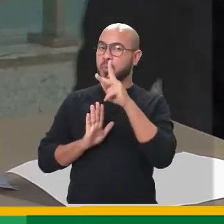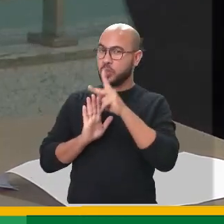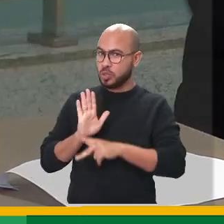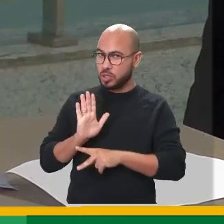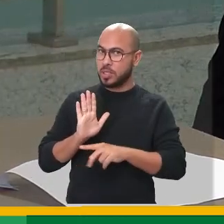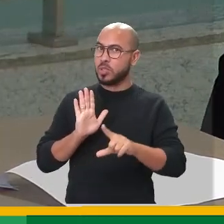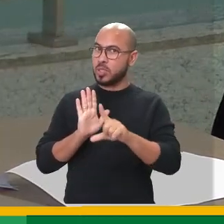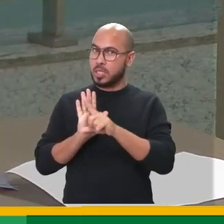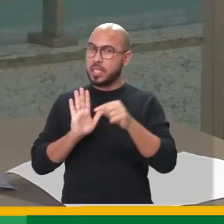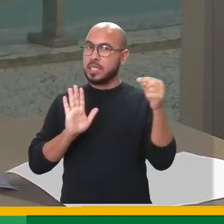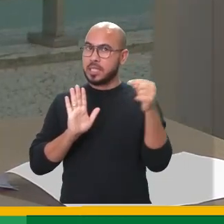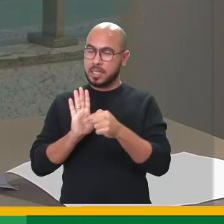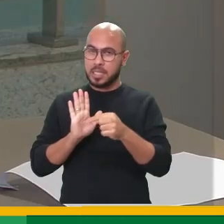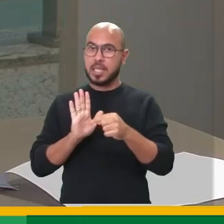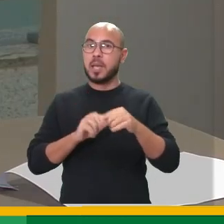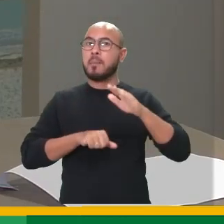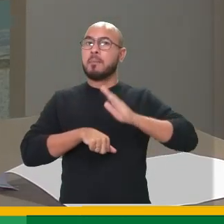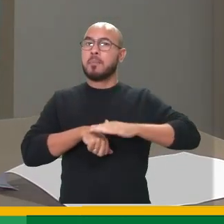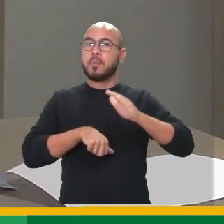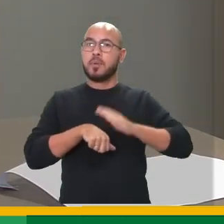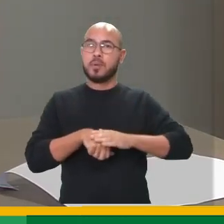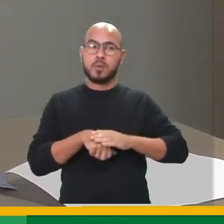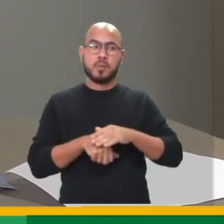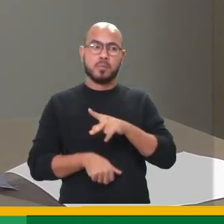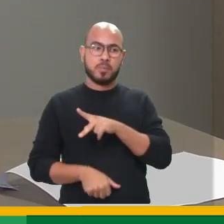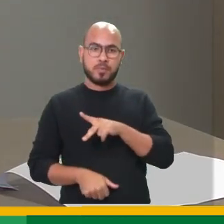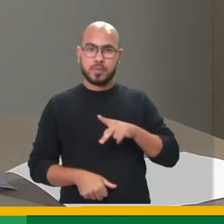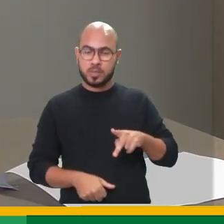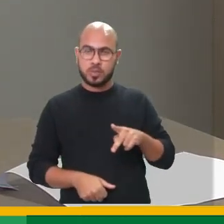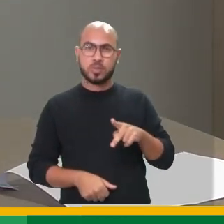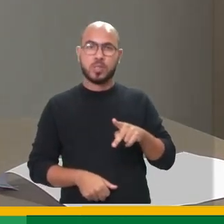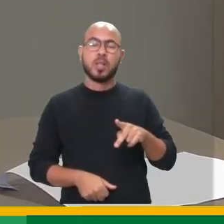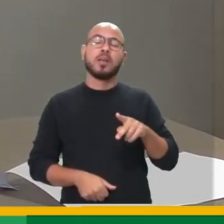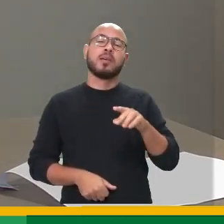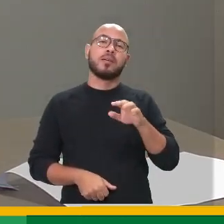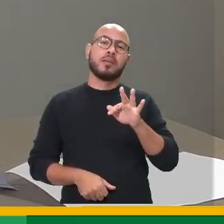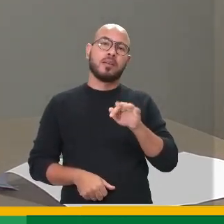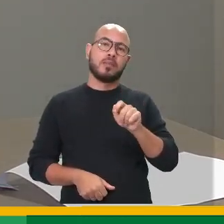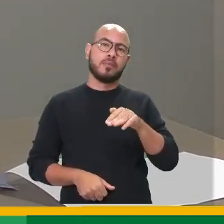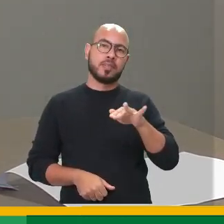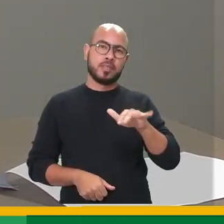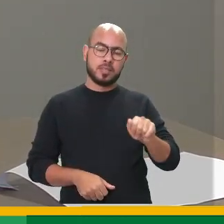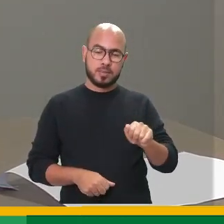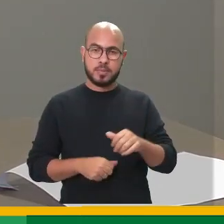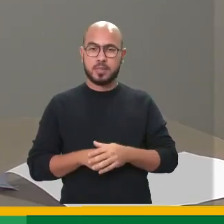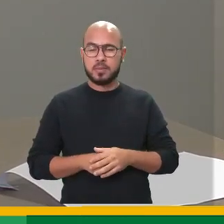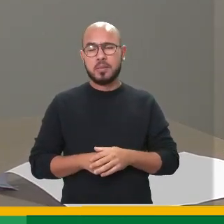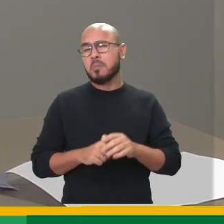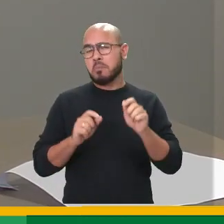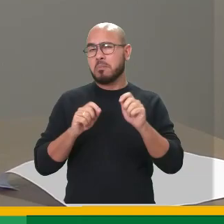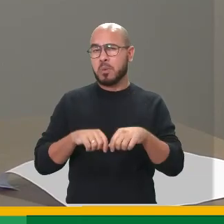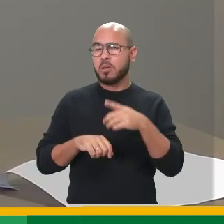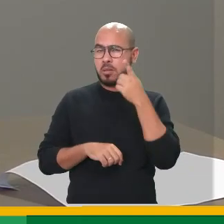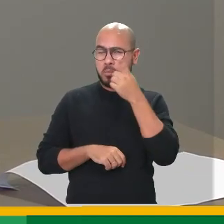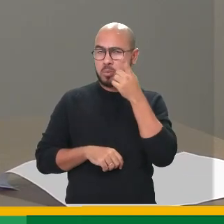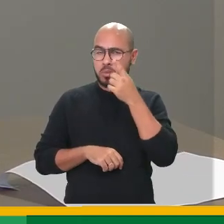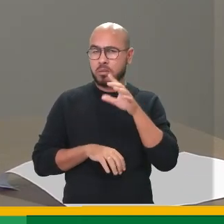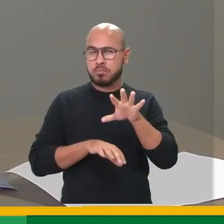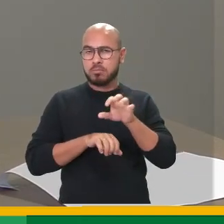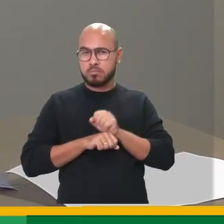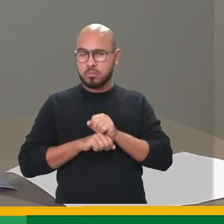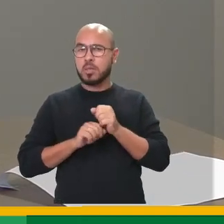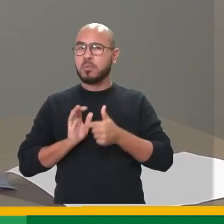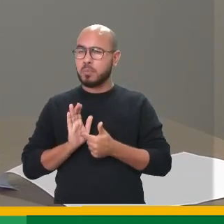Fátima então quando foi encaminhado para o governo poderia sim se algum parlamentar pudesse mas ela que